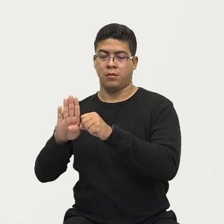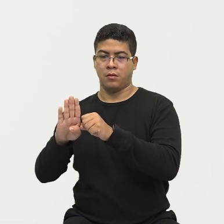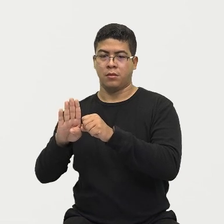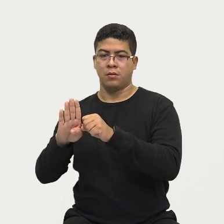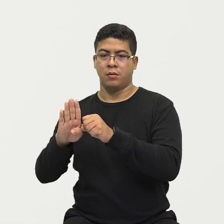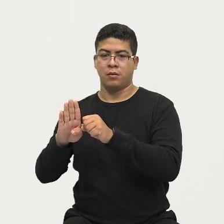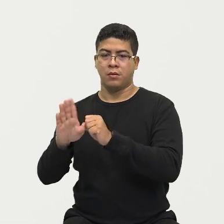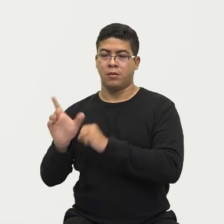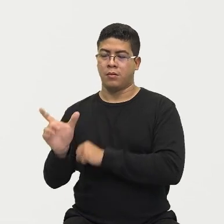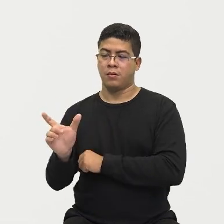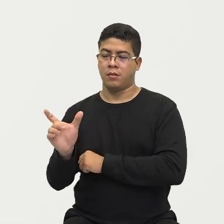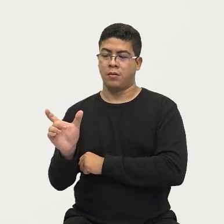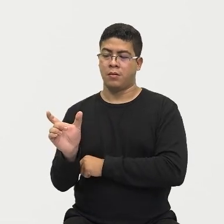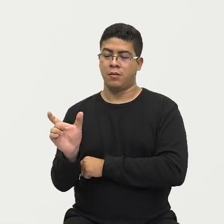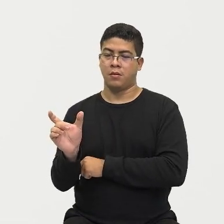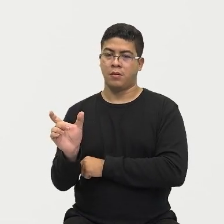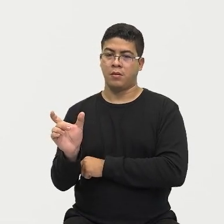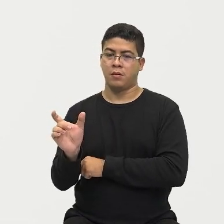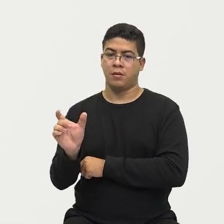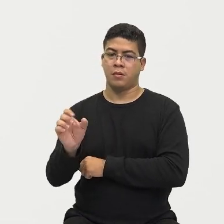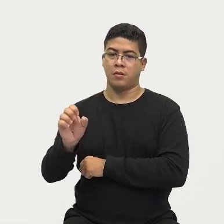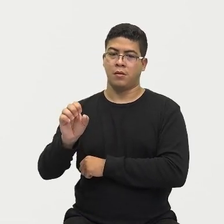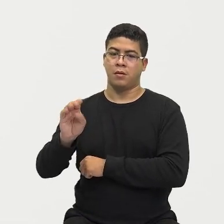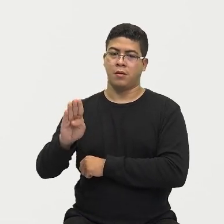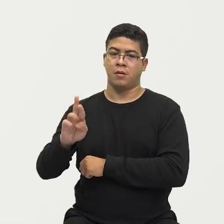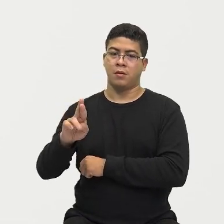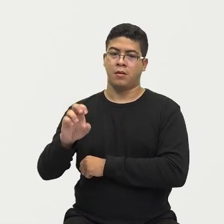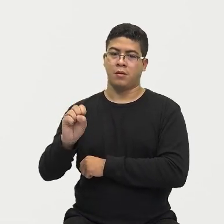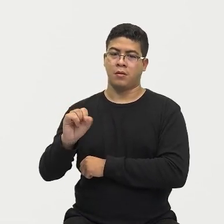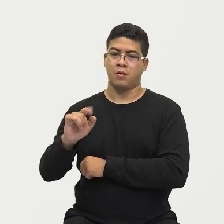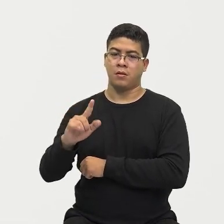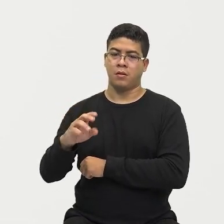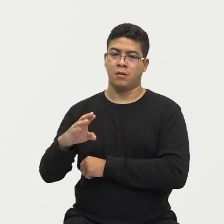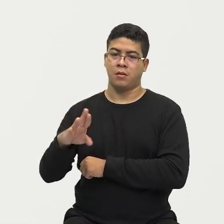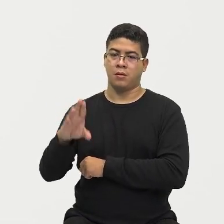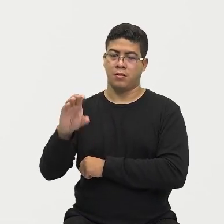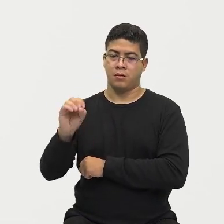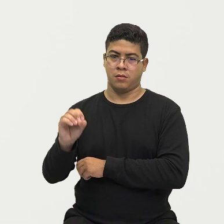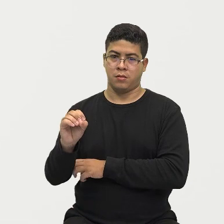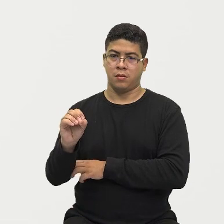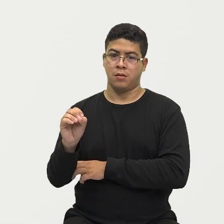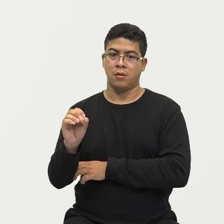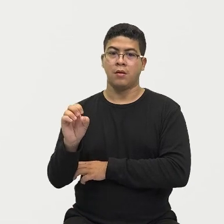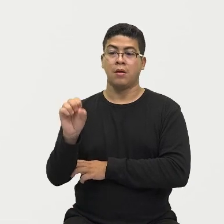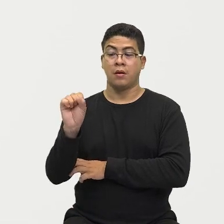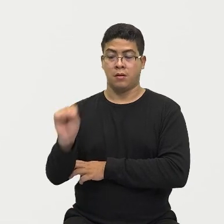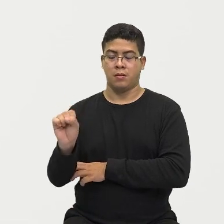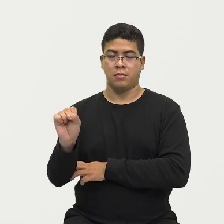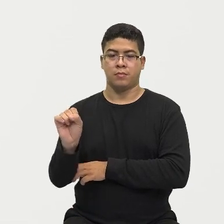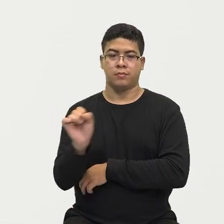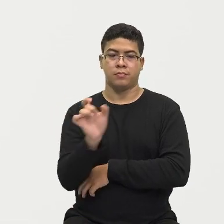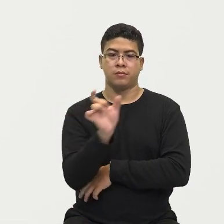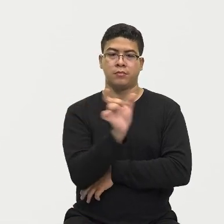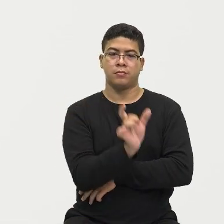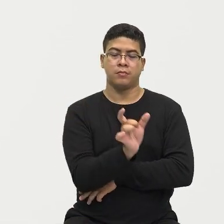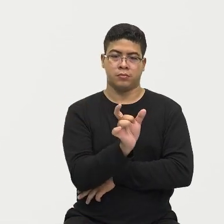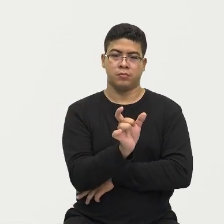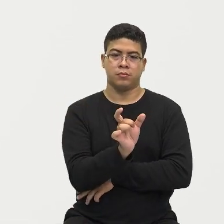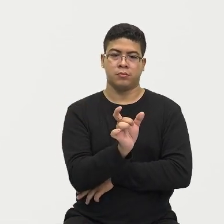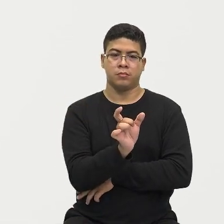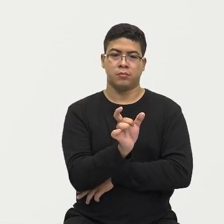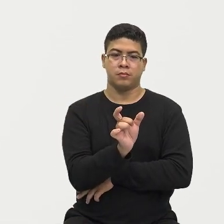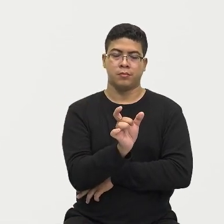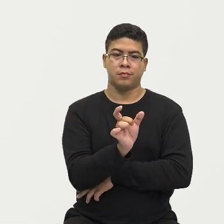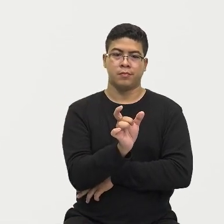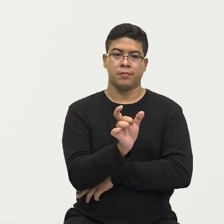é substantivo, olha só. Já aqui, como não está aqui, mas eu vou colocar aqui do lado, aqui ele é um